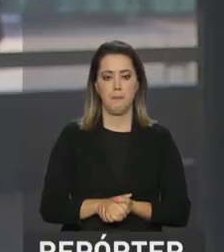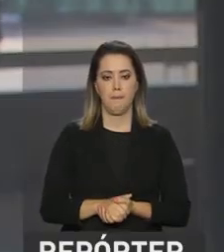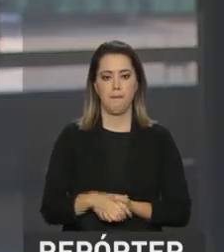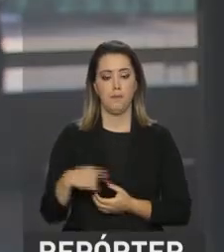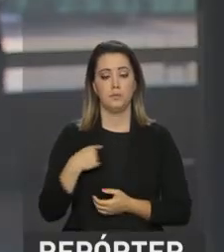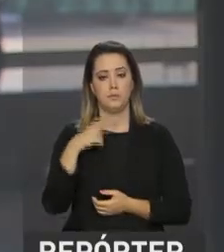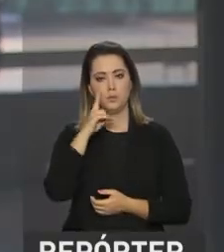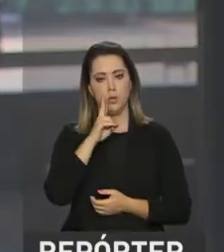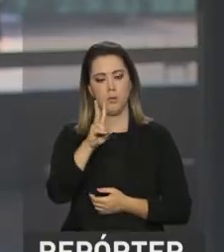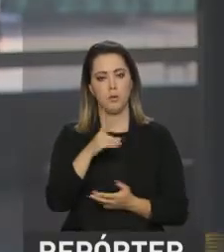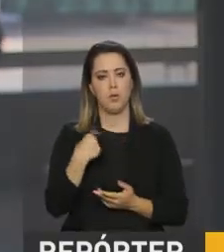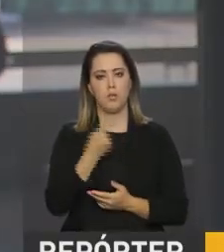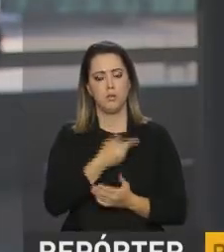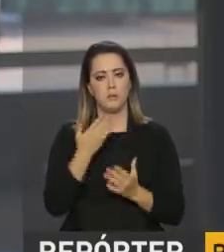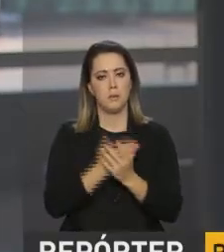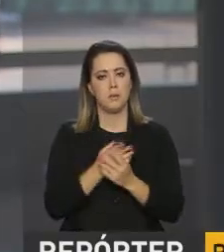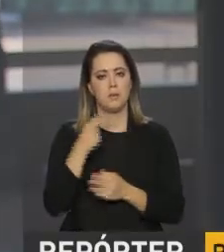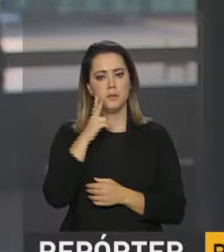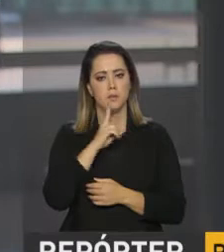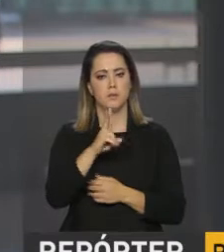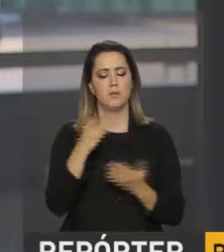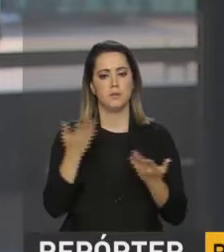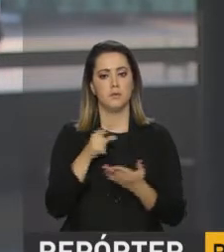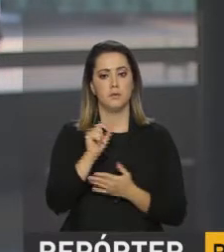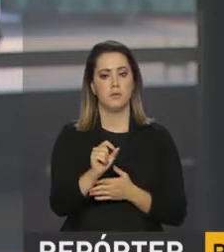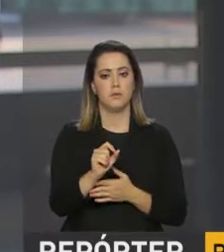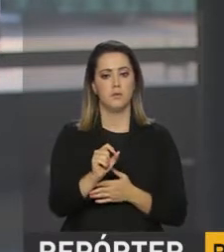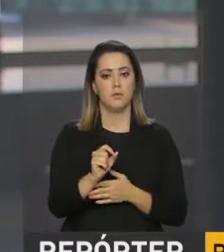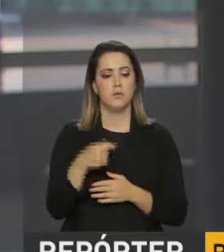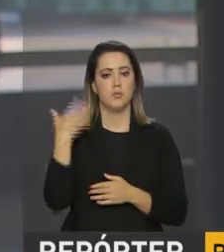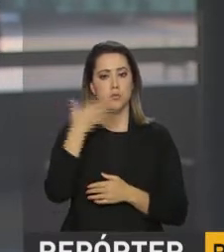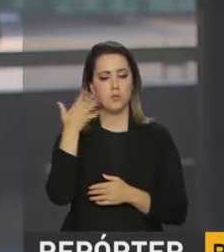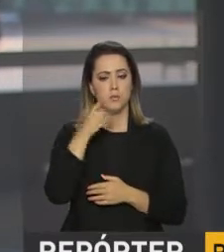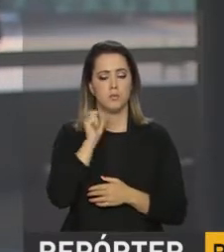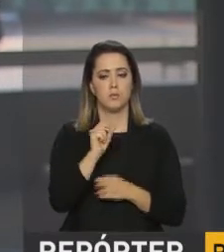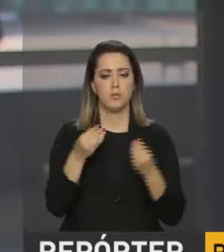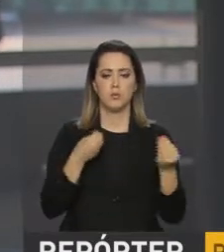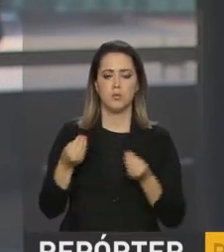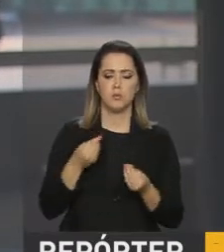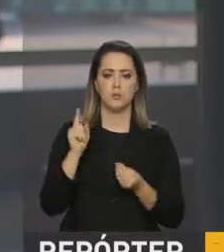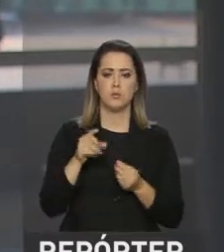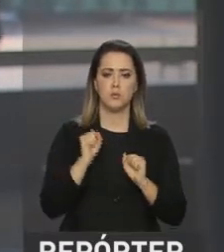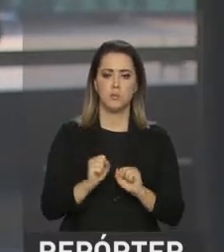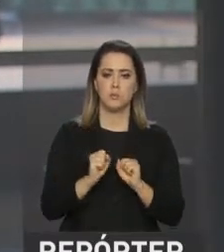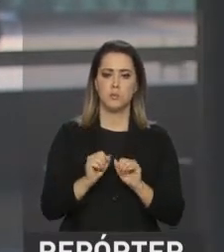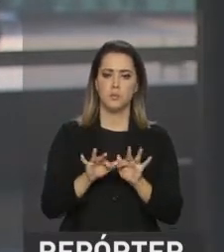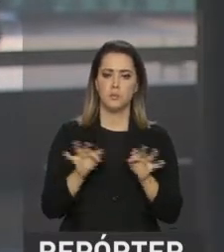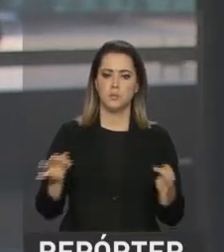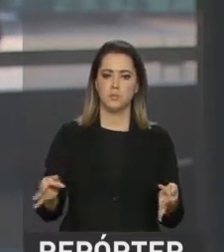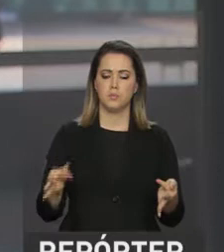da nossa pasta agora mesmo o secretário a china está fazendo uma explanação sobre a possibilidade de